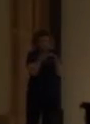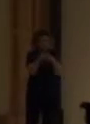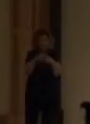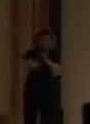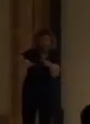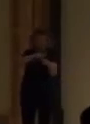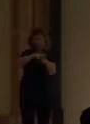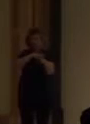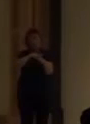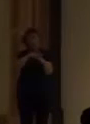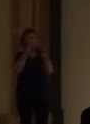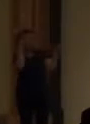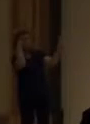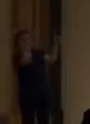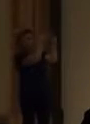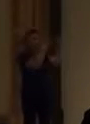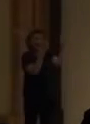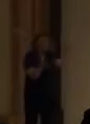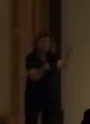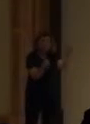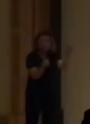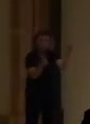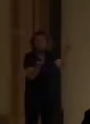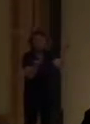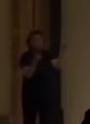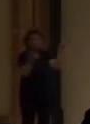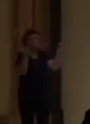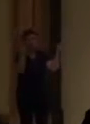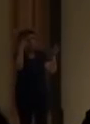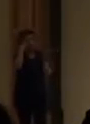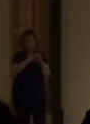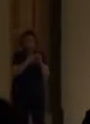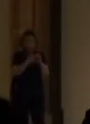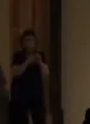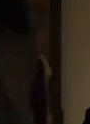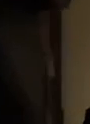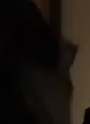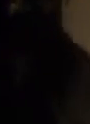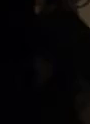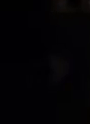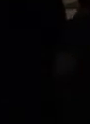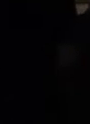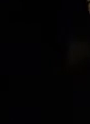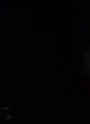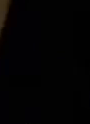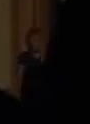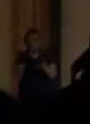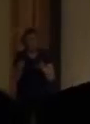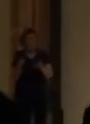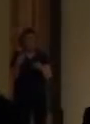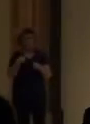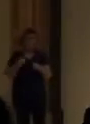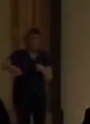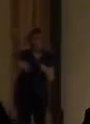determinados objetivos, isso já é muito difícil de perceber, porque o mais normal é que aquilo que nós chamamos o